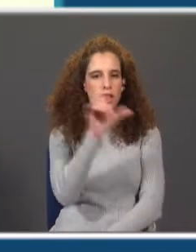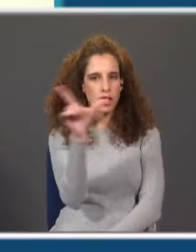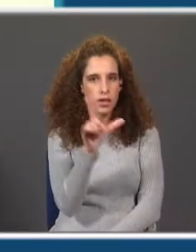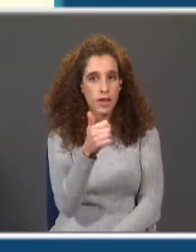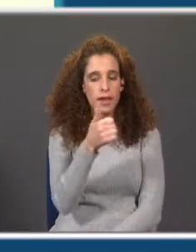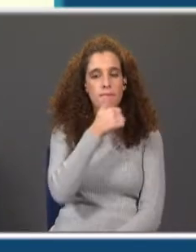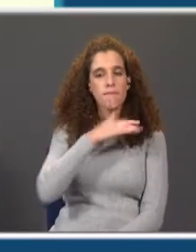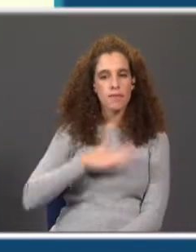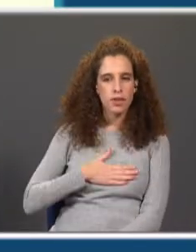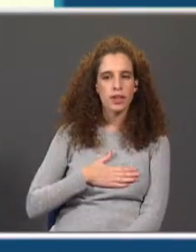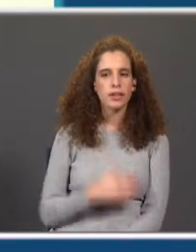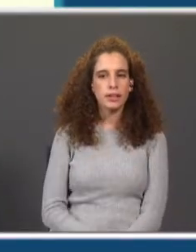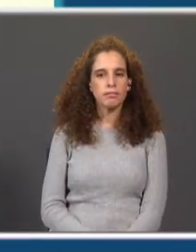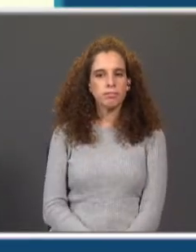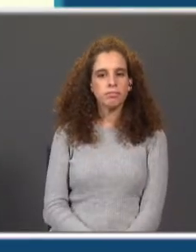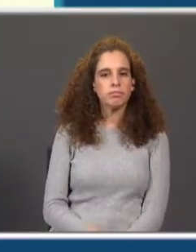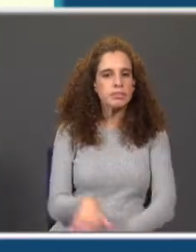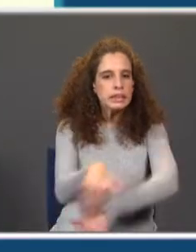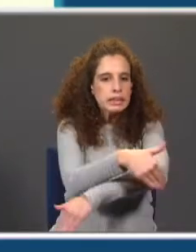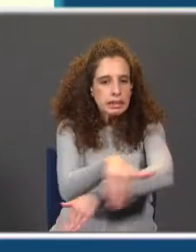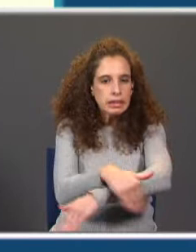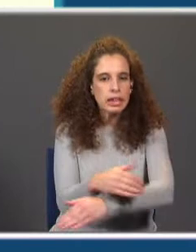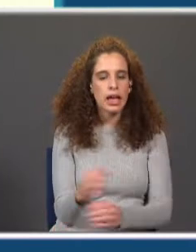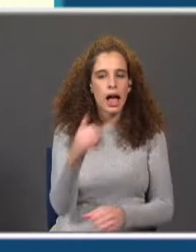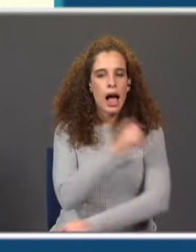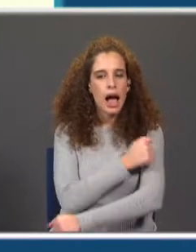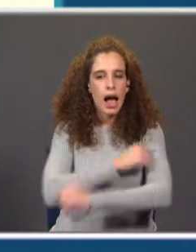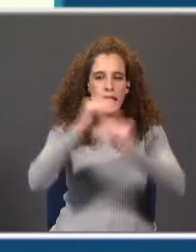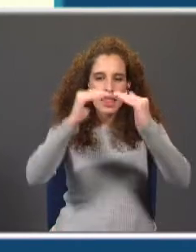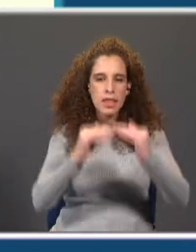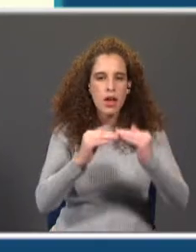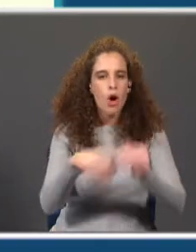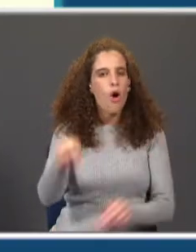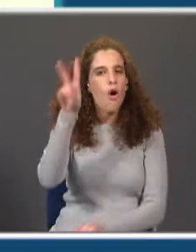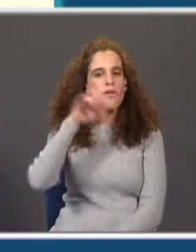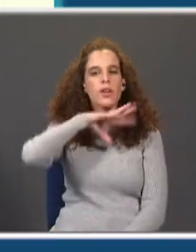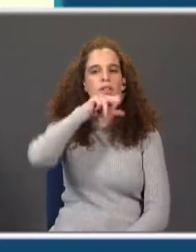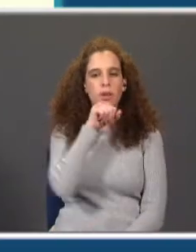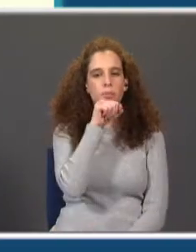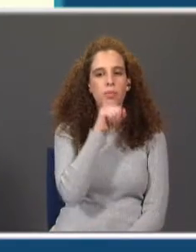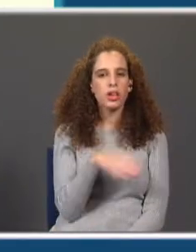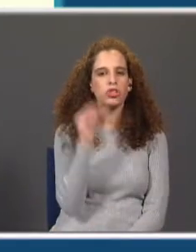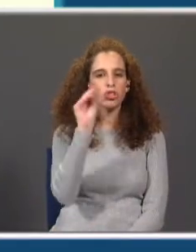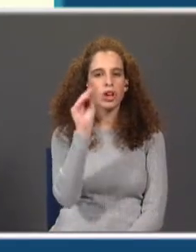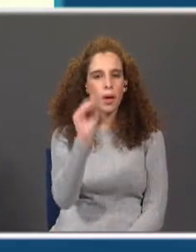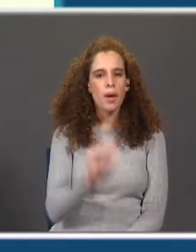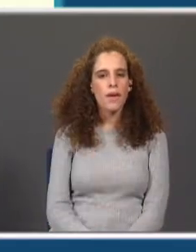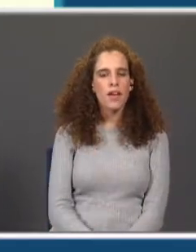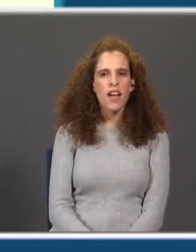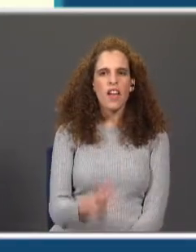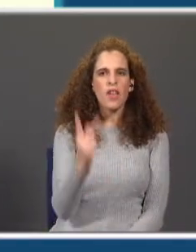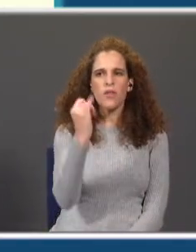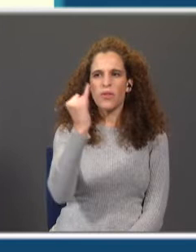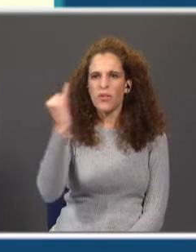então quintinhas, travessas, casas baixas, a ouvir as mães chamarem ao crepúsculo: